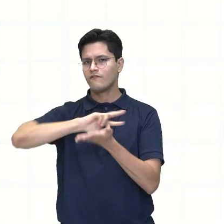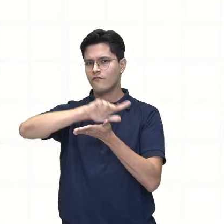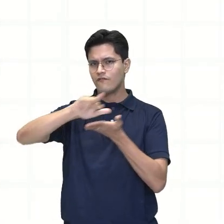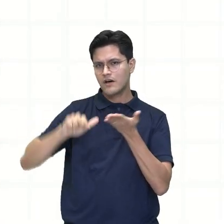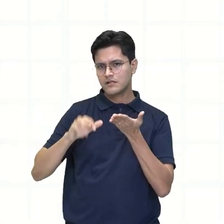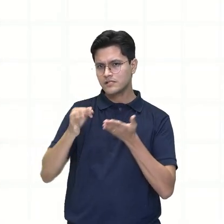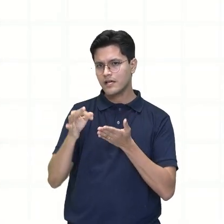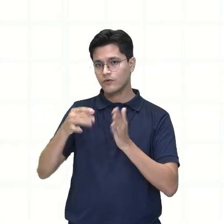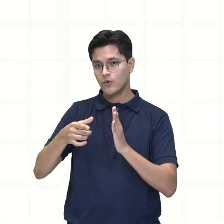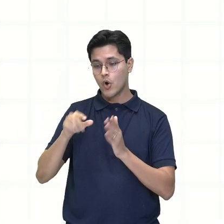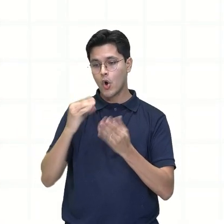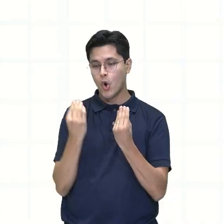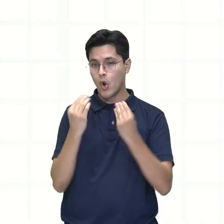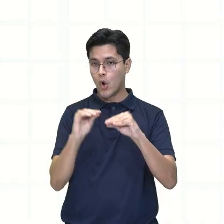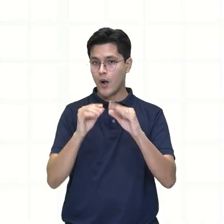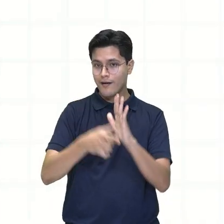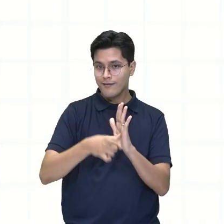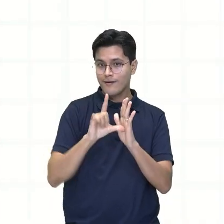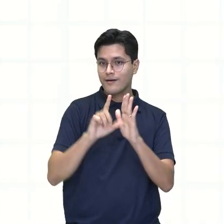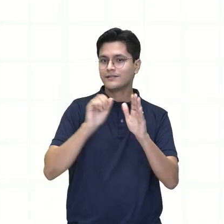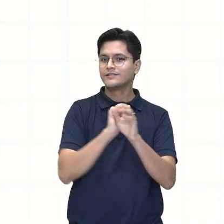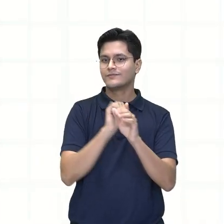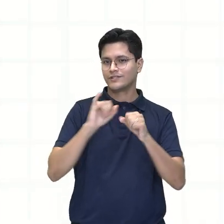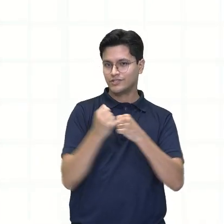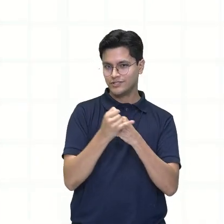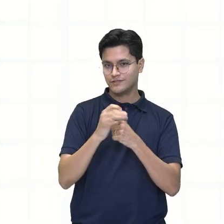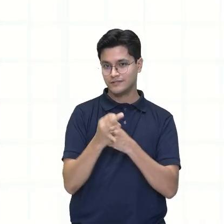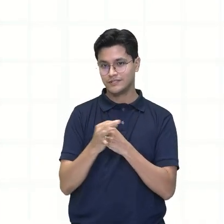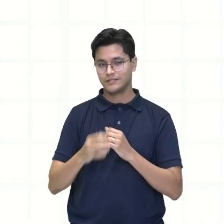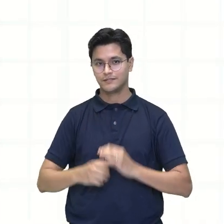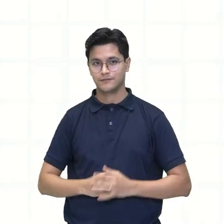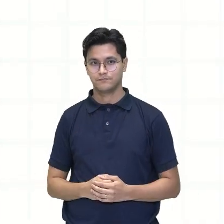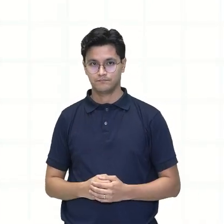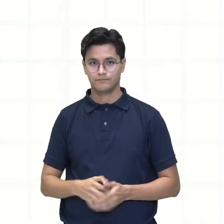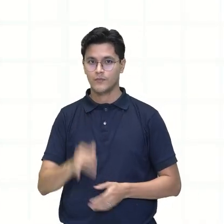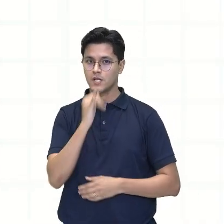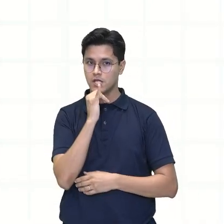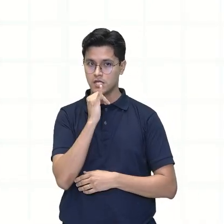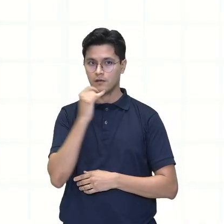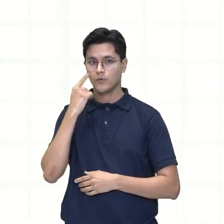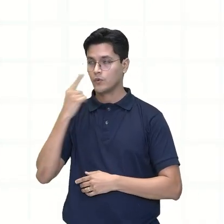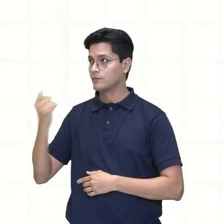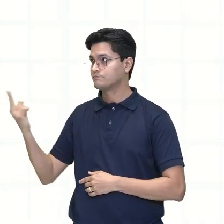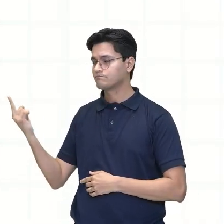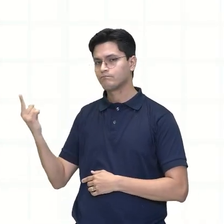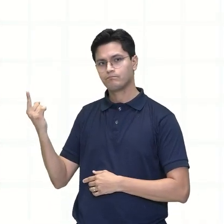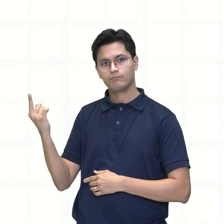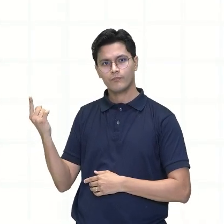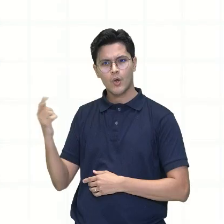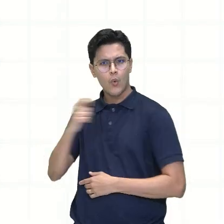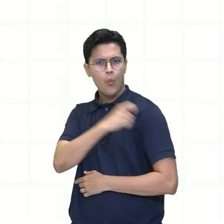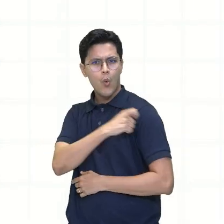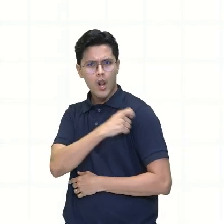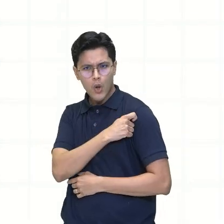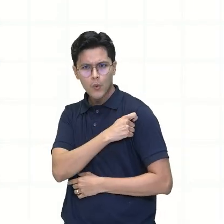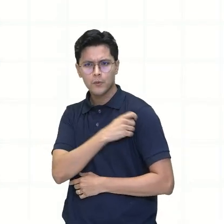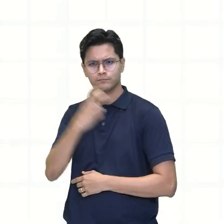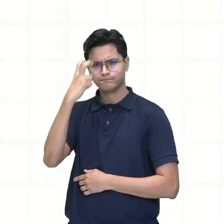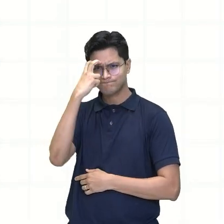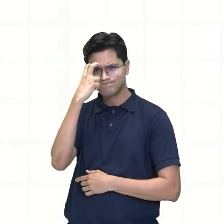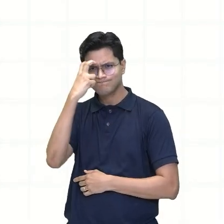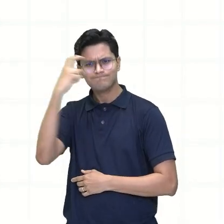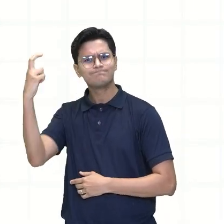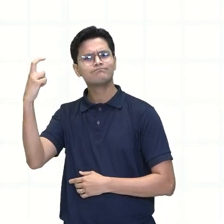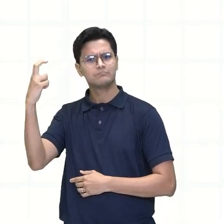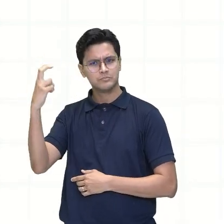exemplos, vejam só. O aluno é muito inteligente, o exercício está